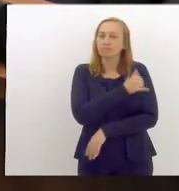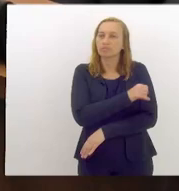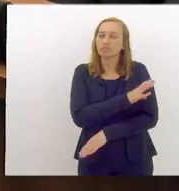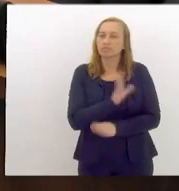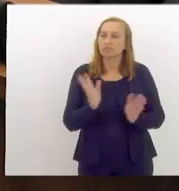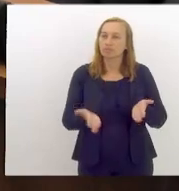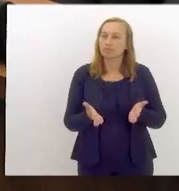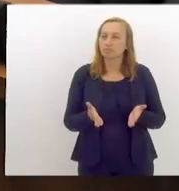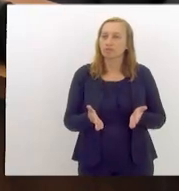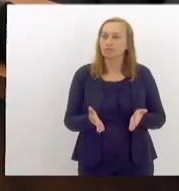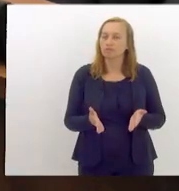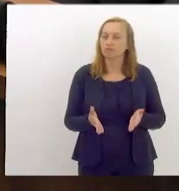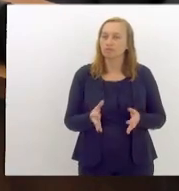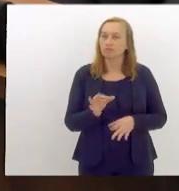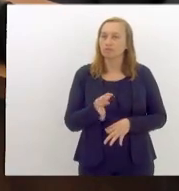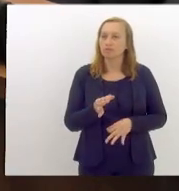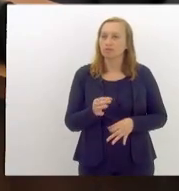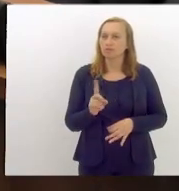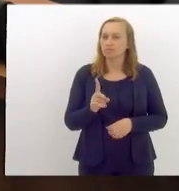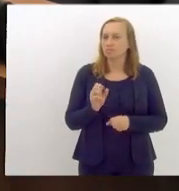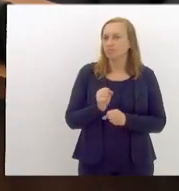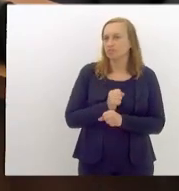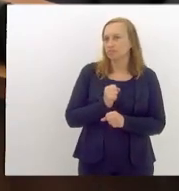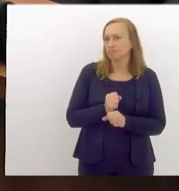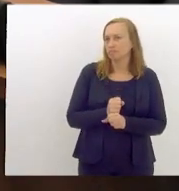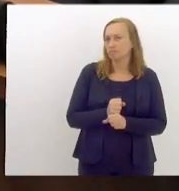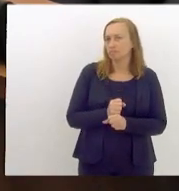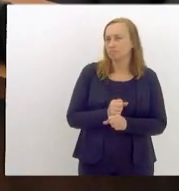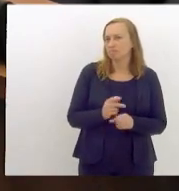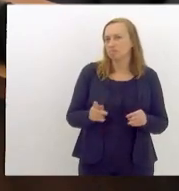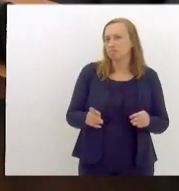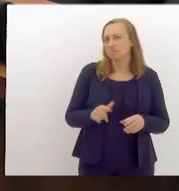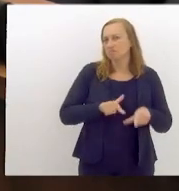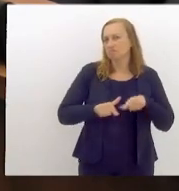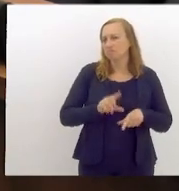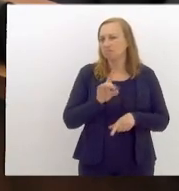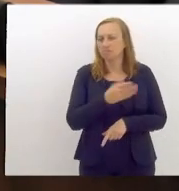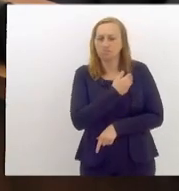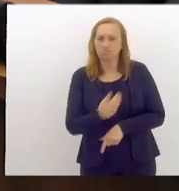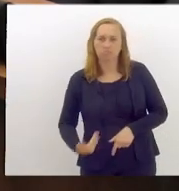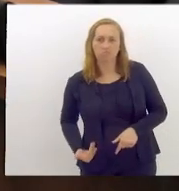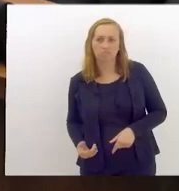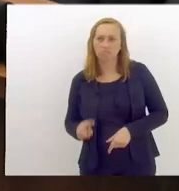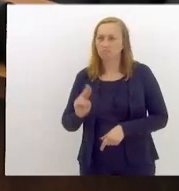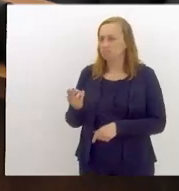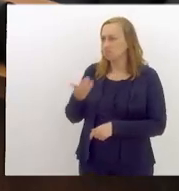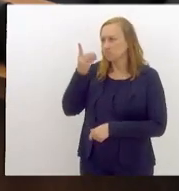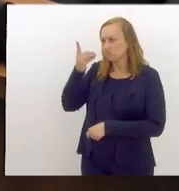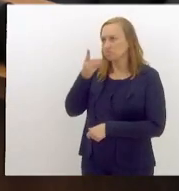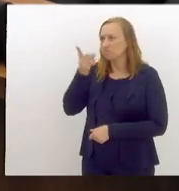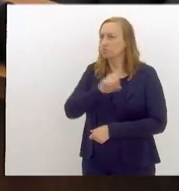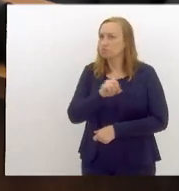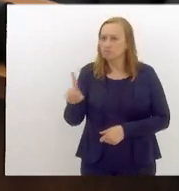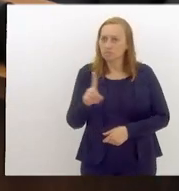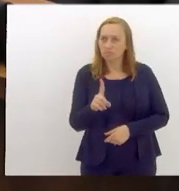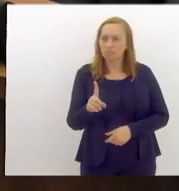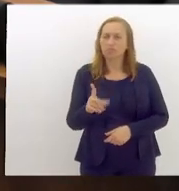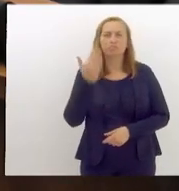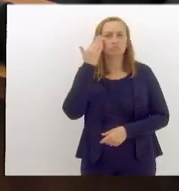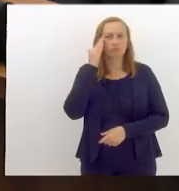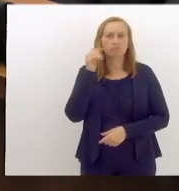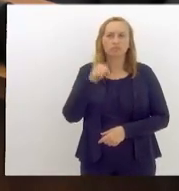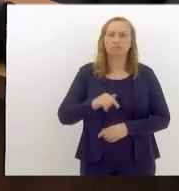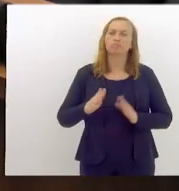em dia não foi obra só do governador não foi obra só do Parlamento foi fruto de um